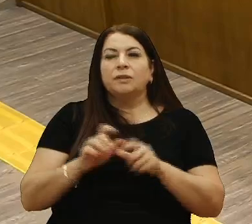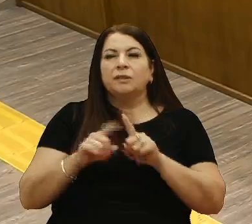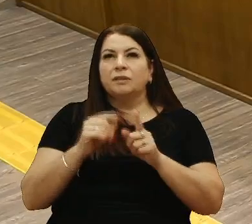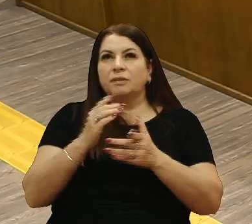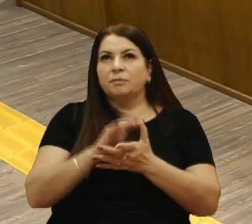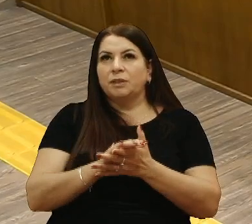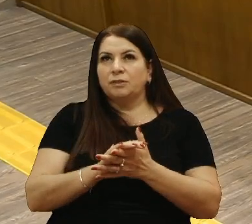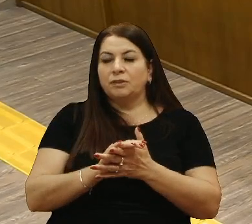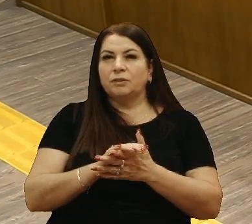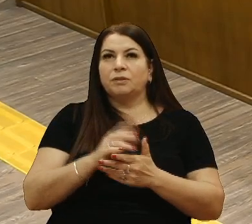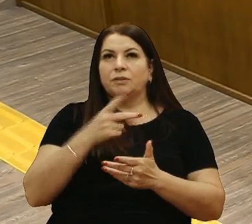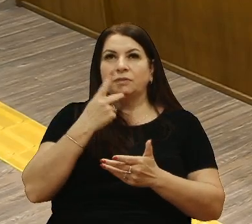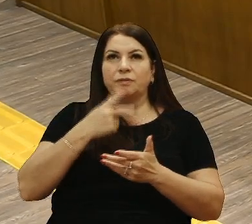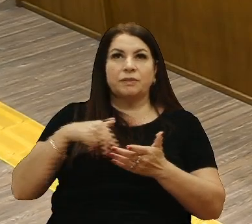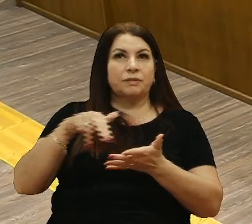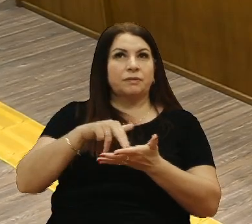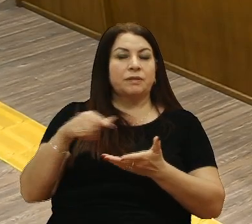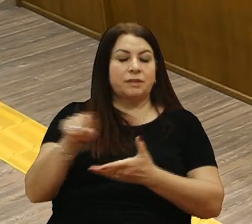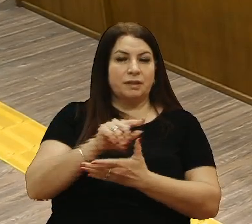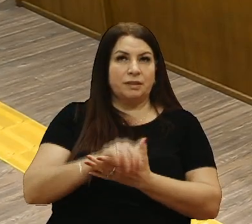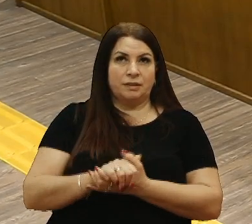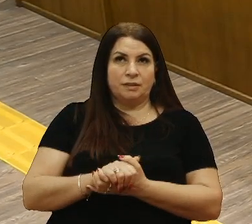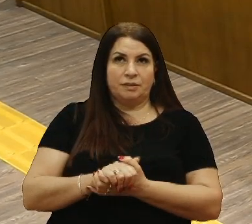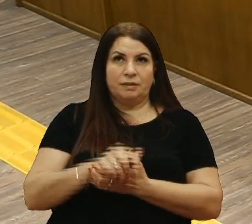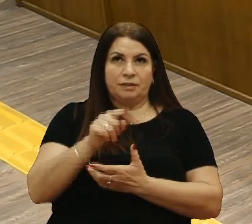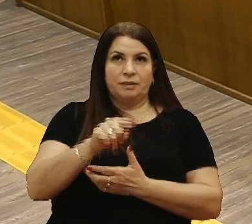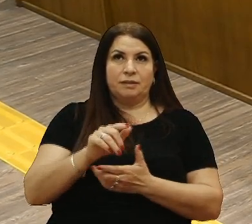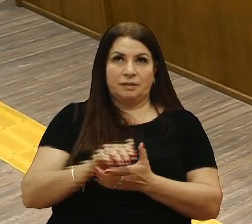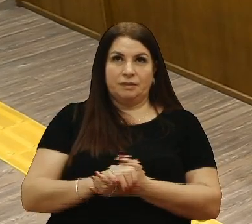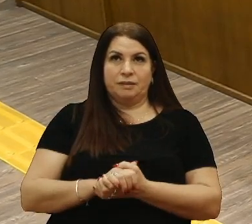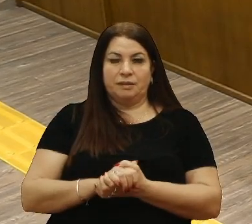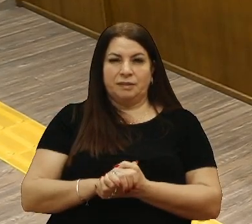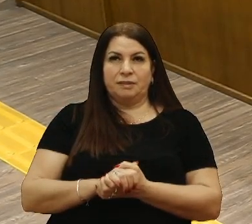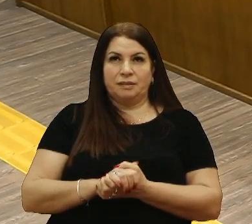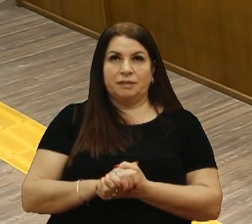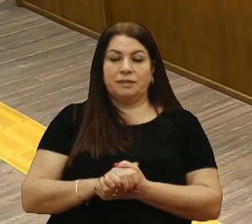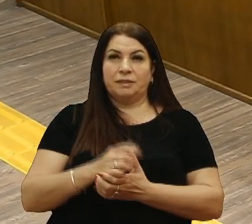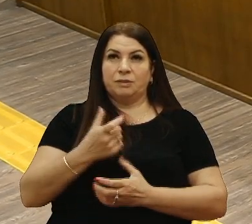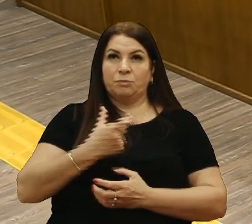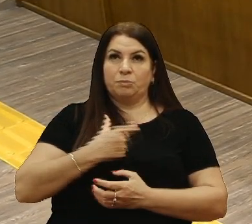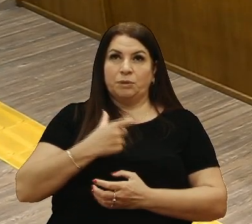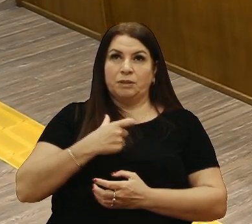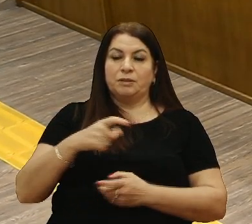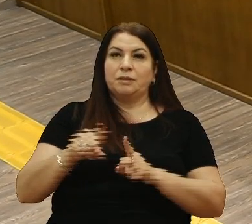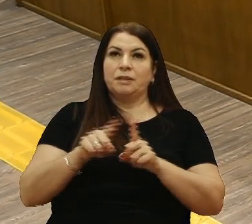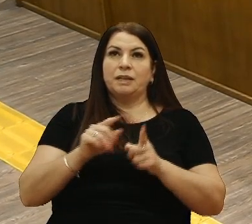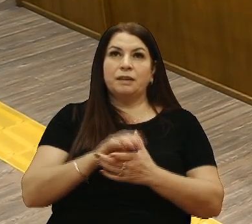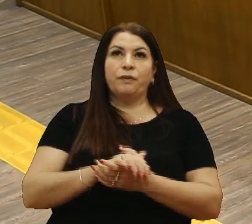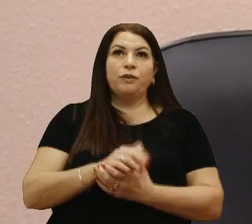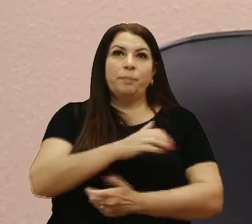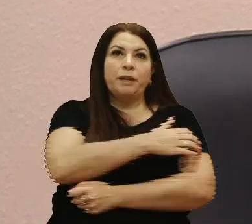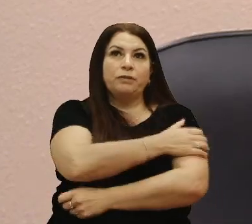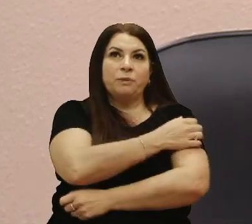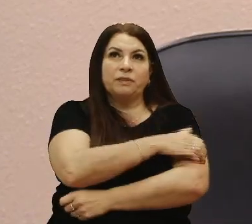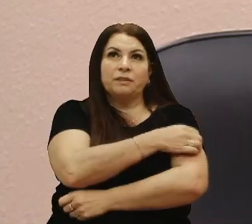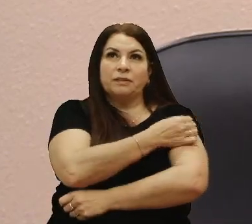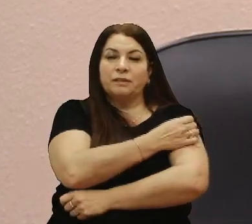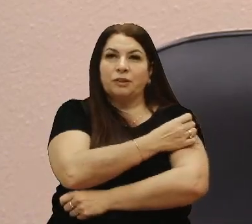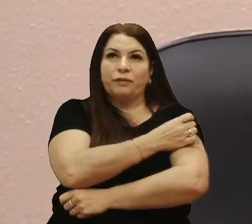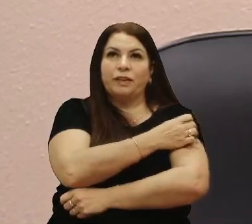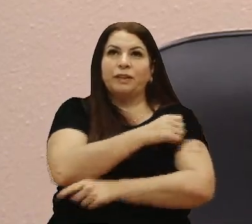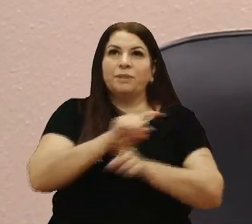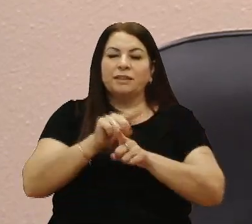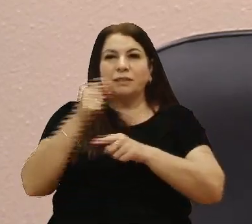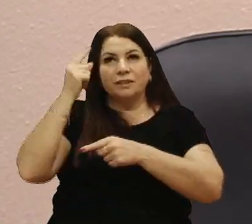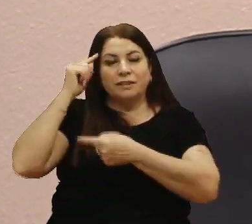Poderia deixar de me pronunciar nesse momento importante, porque é uma medalha, já foi tratada aqui em outra oportunidade,